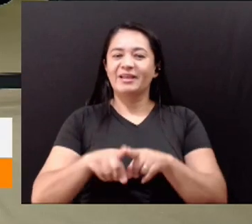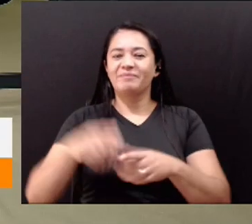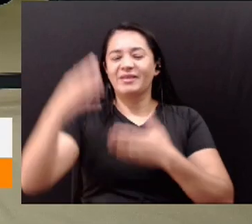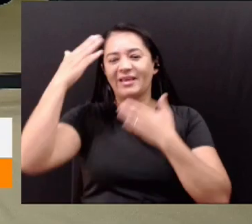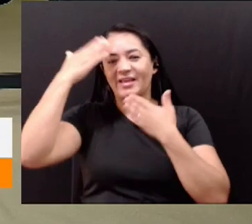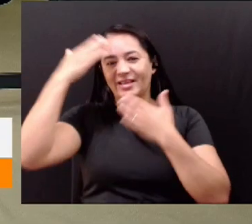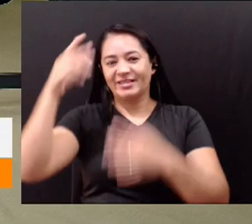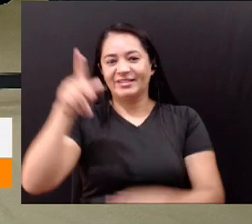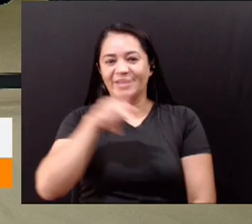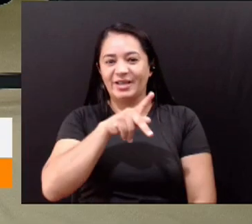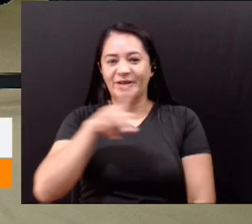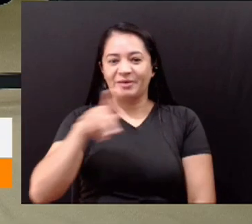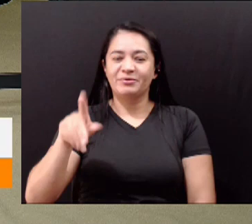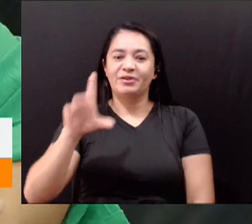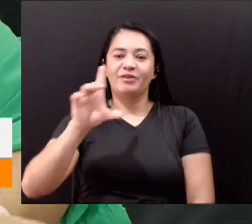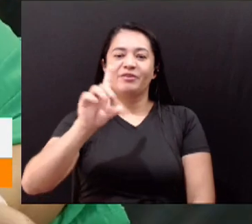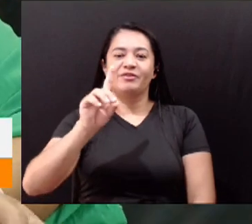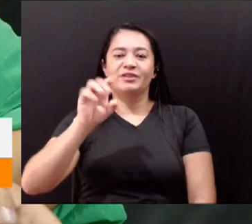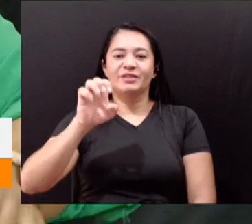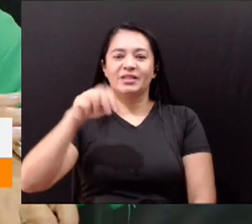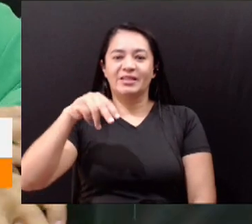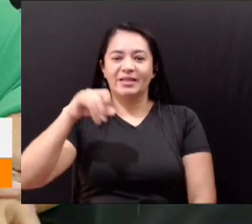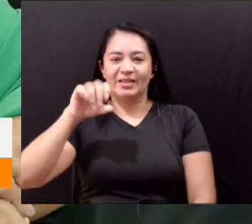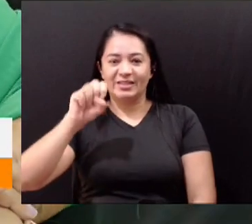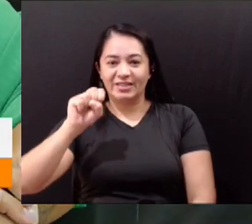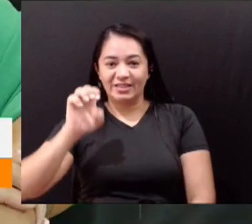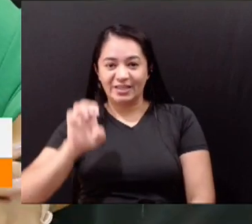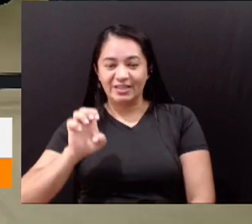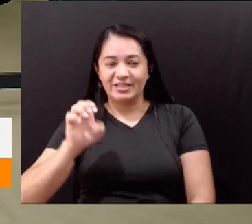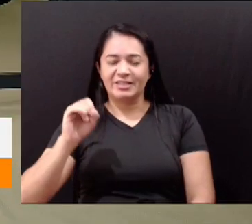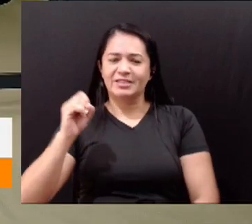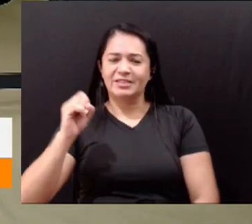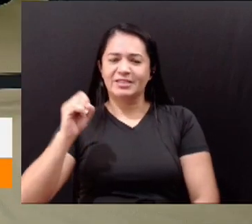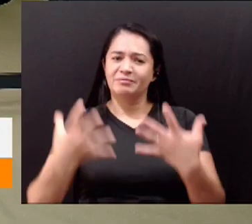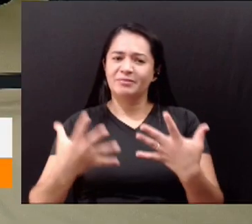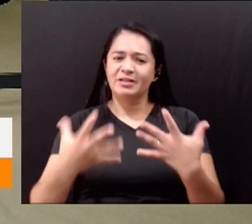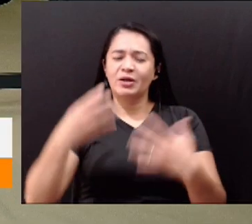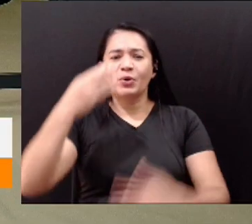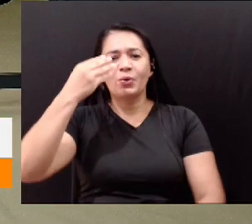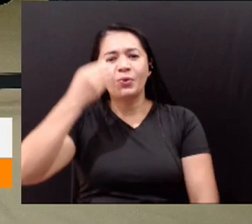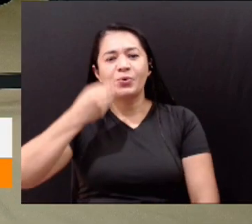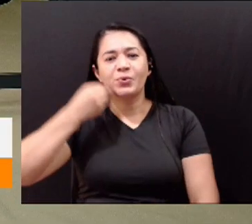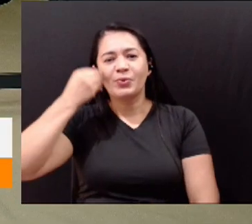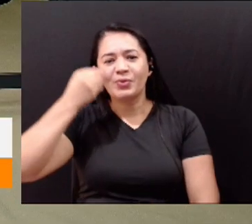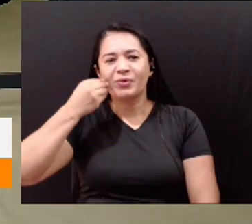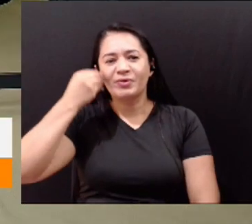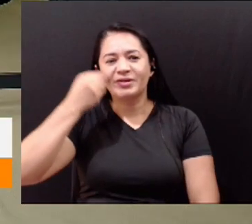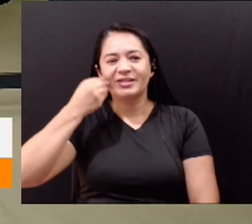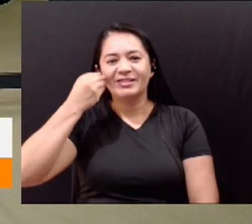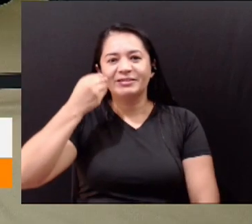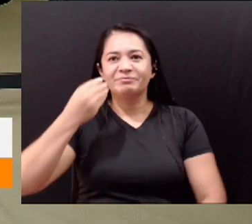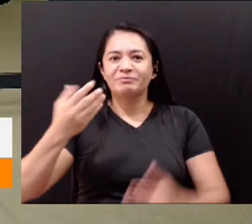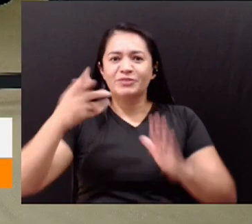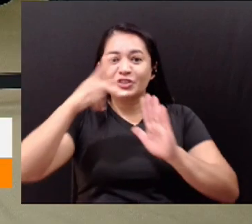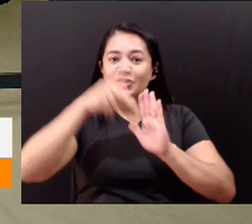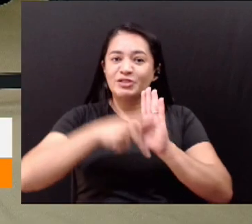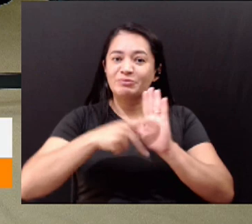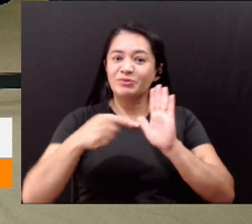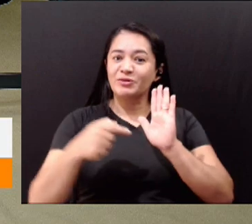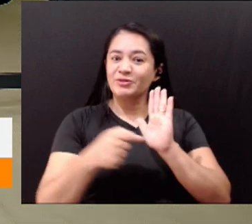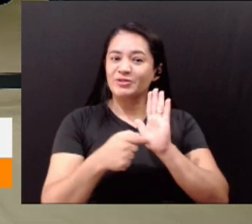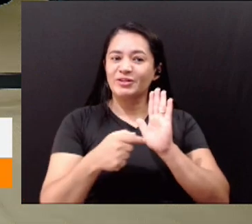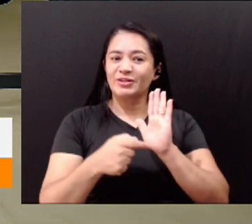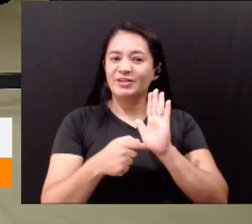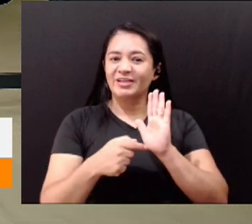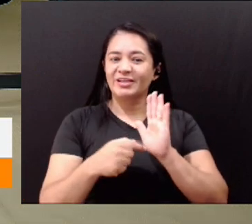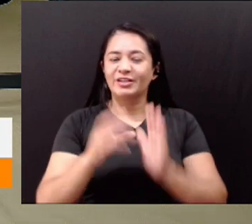Denise, que trouxe para a gente a experiência, né, desse projeto conviver. Eu acho que